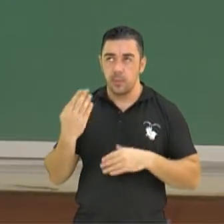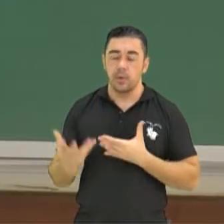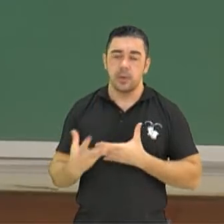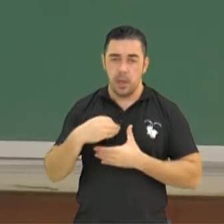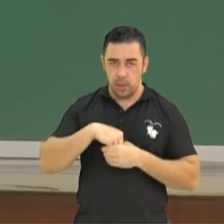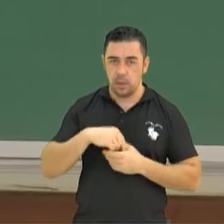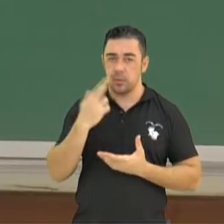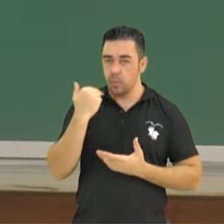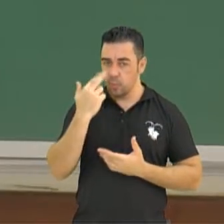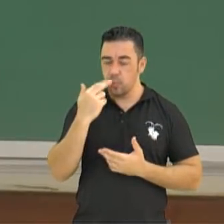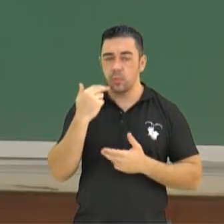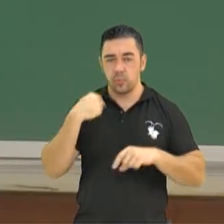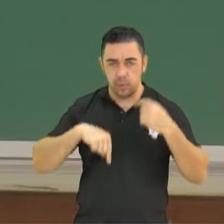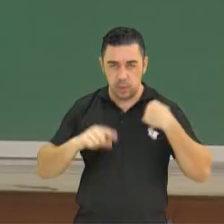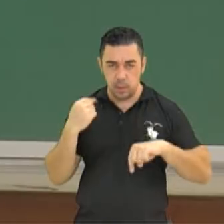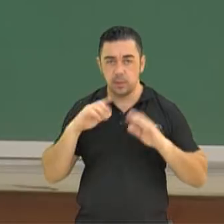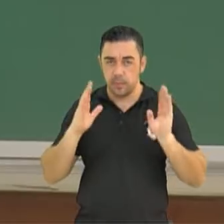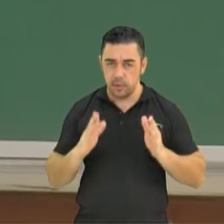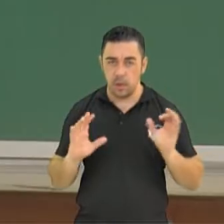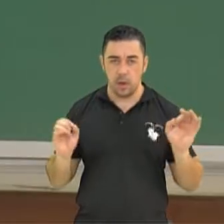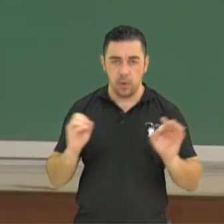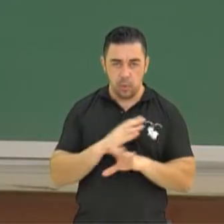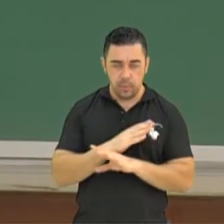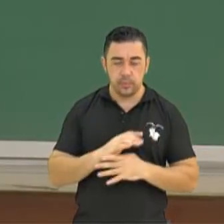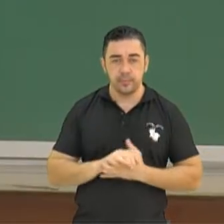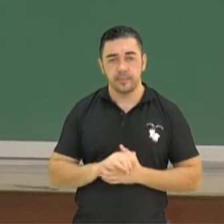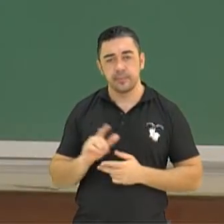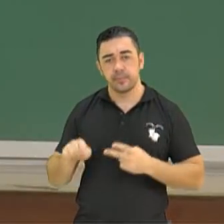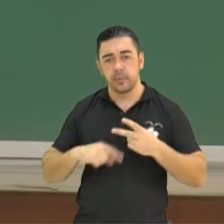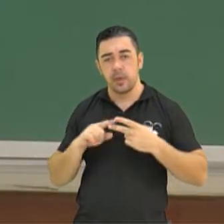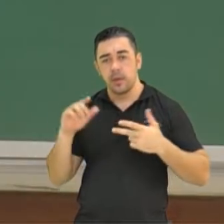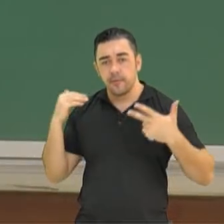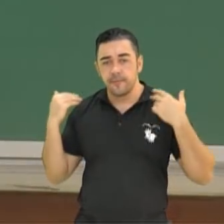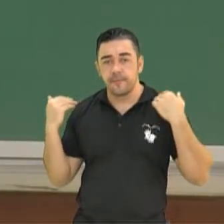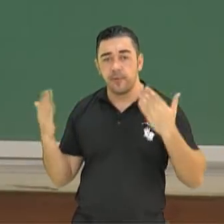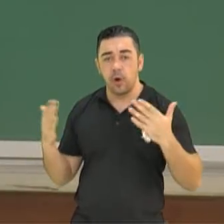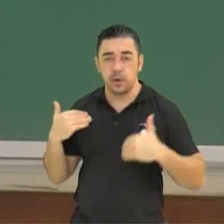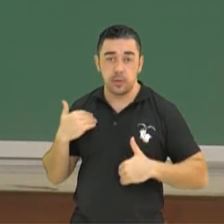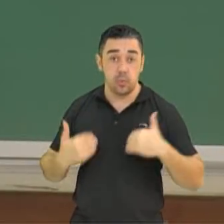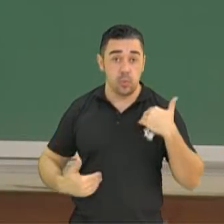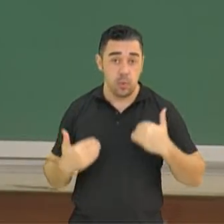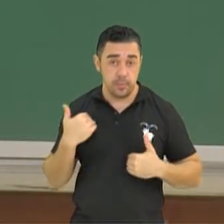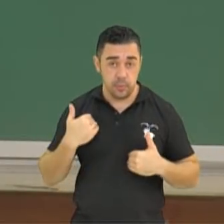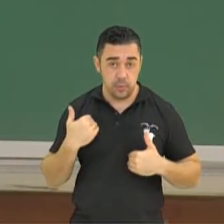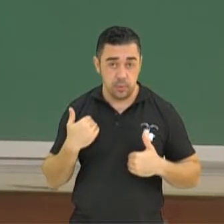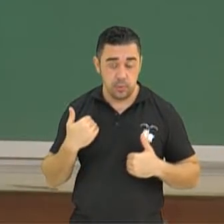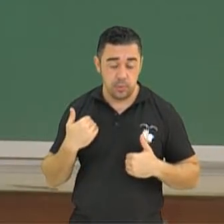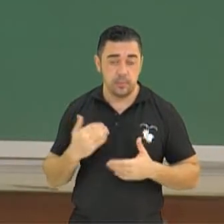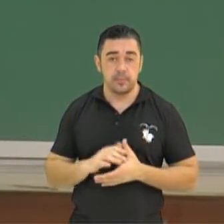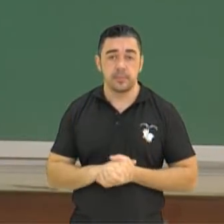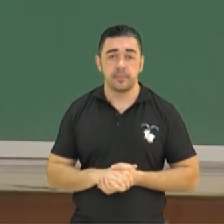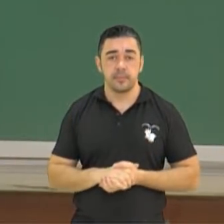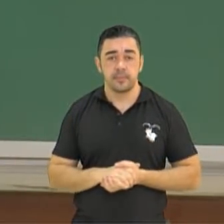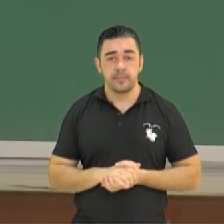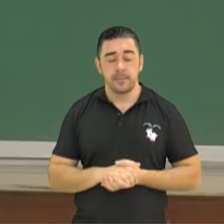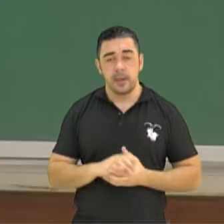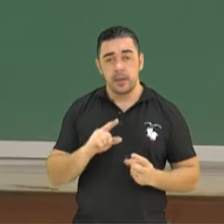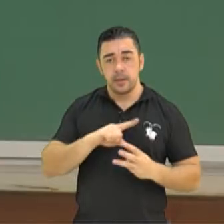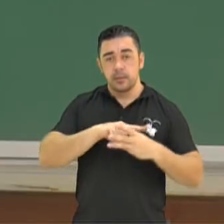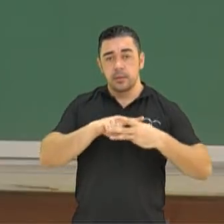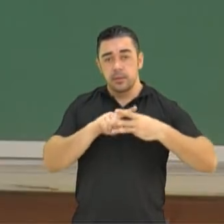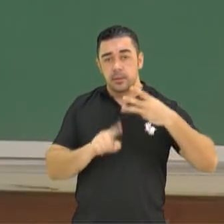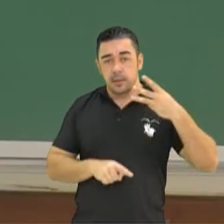da célula, mas já ocorreu a digestão nesse caso, tá? E a extracorpórea, que é fora do corpo do animal, tá? Então,